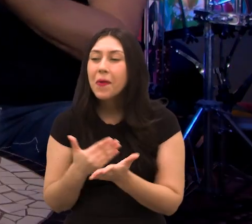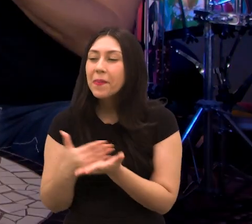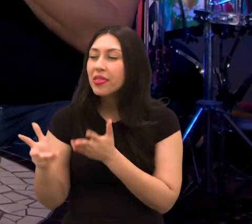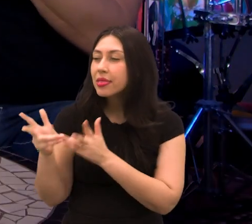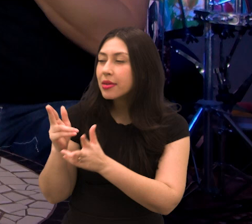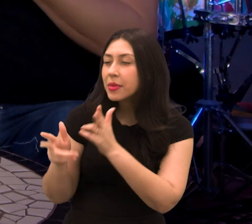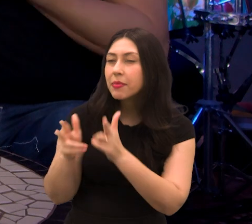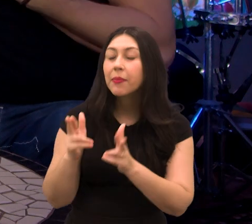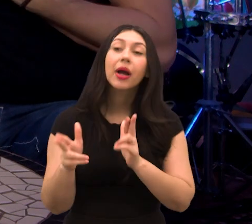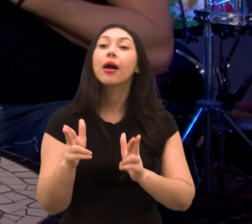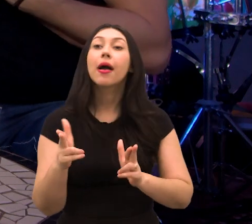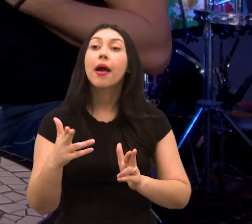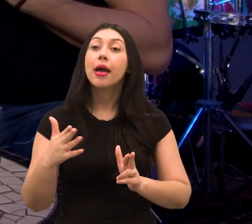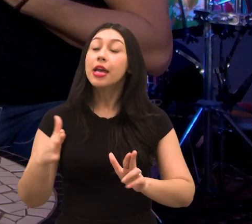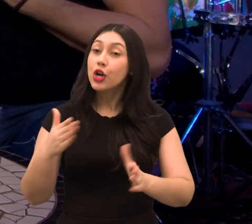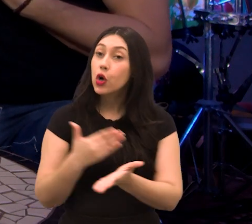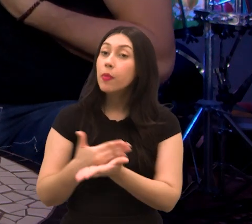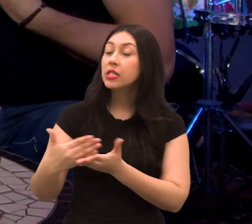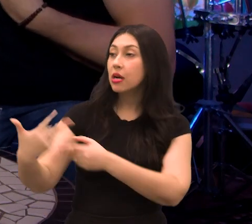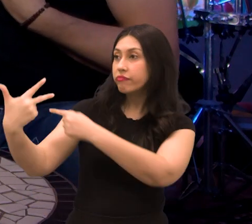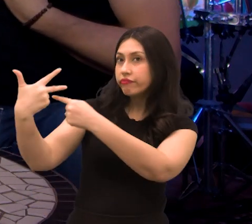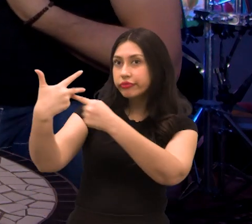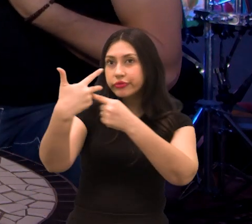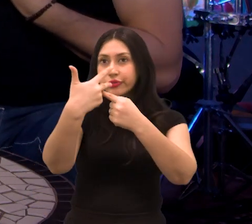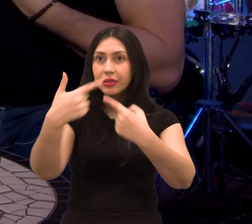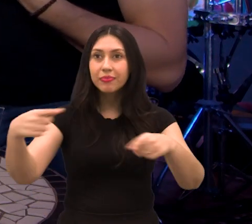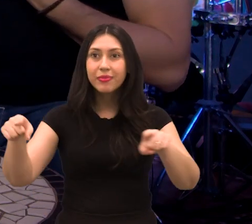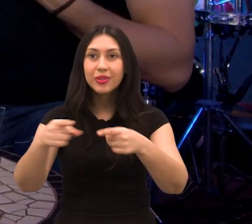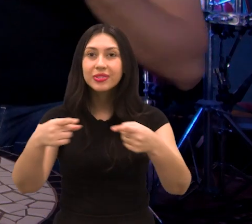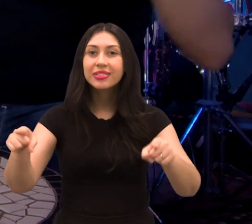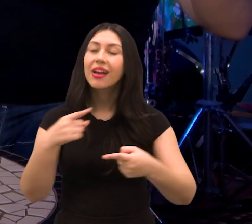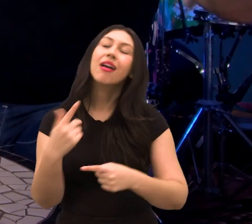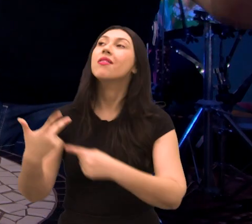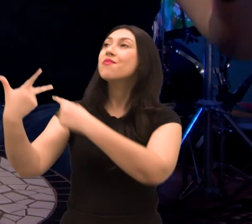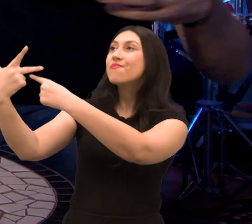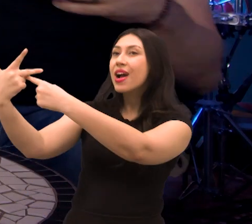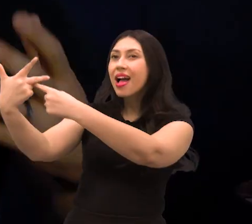e comecei a fazer os meus próprios videoclipes musicais. Demais. Aí eu me